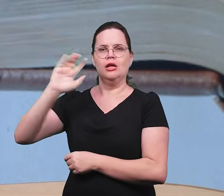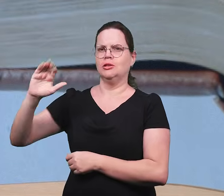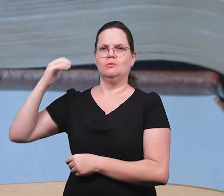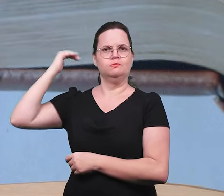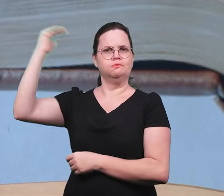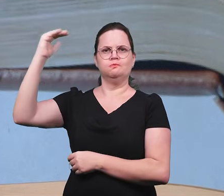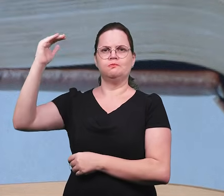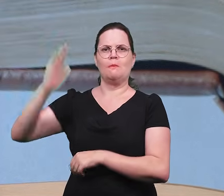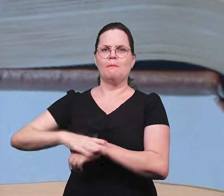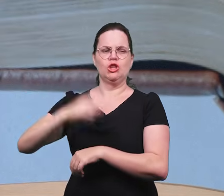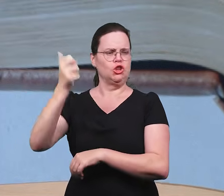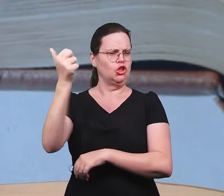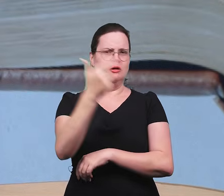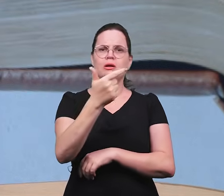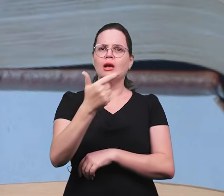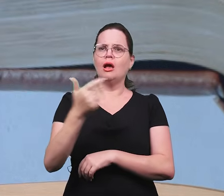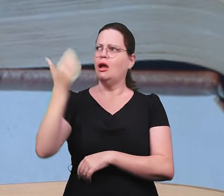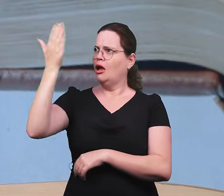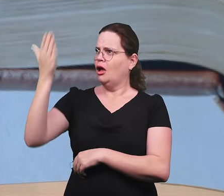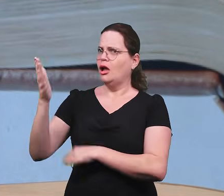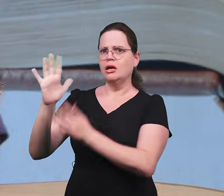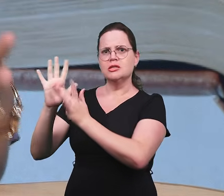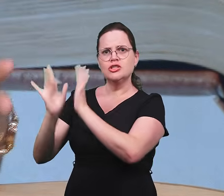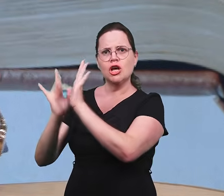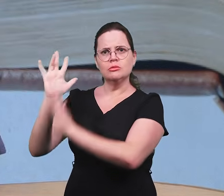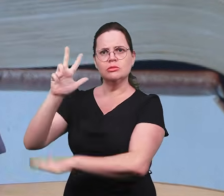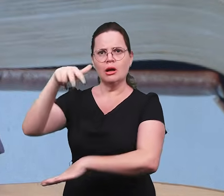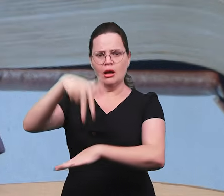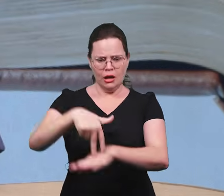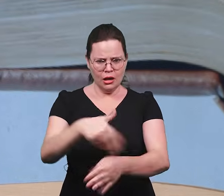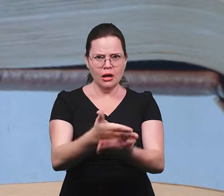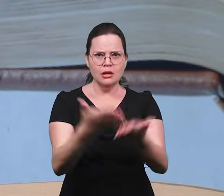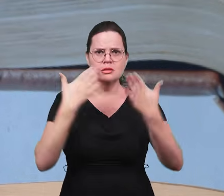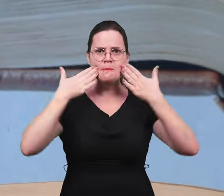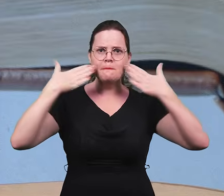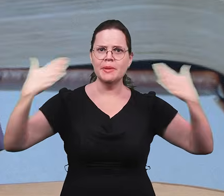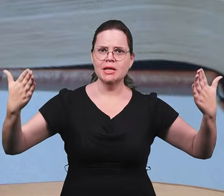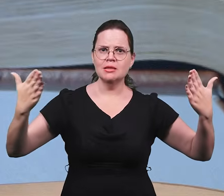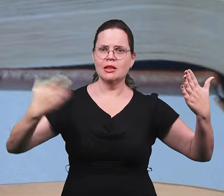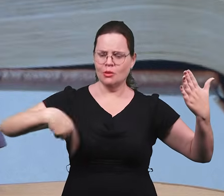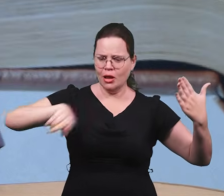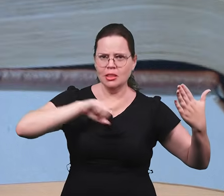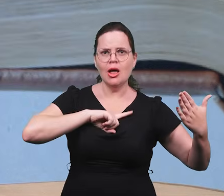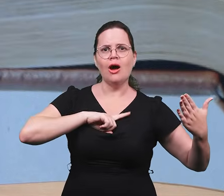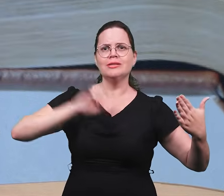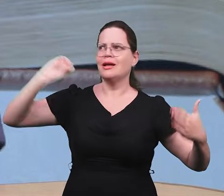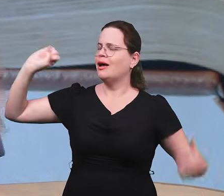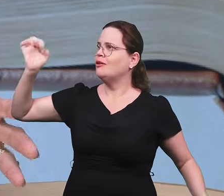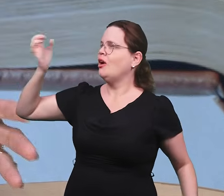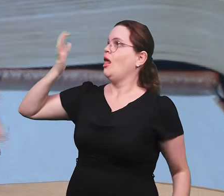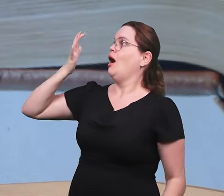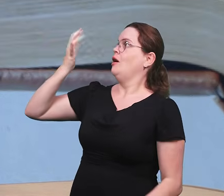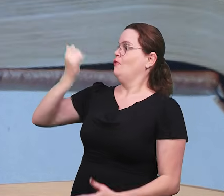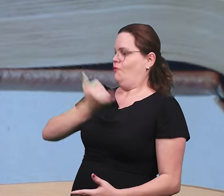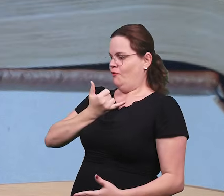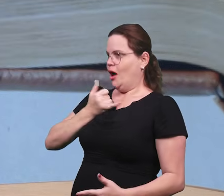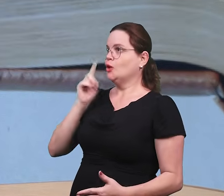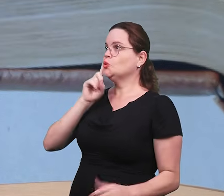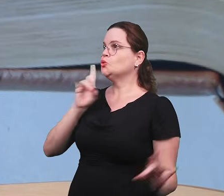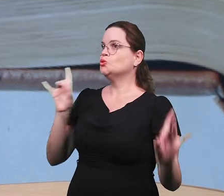conosco. Quem é aquele que um dia se apresentou a nós, veio falar conosco no nosso cotidiano, nas